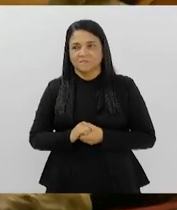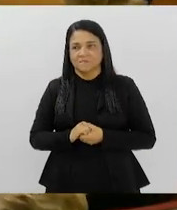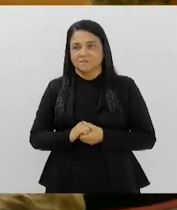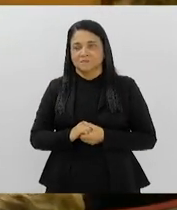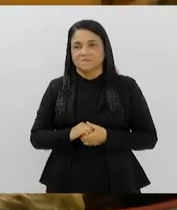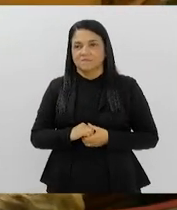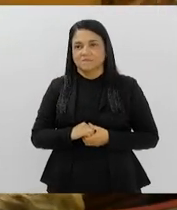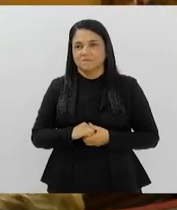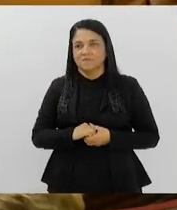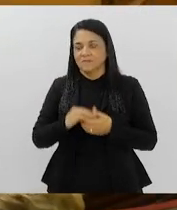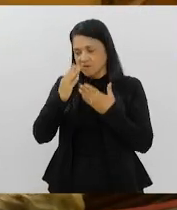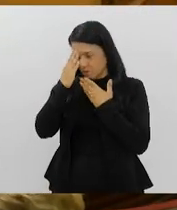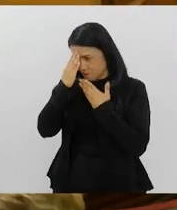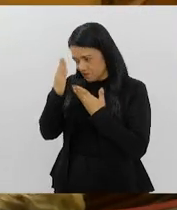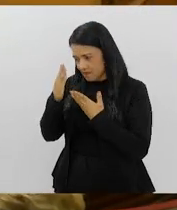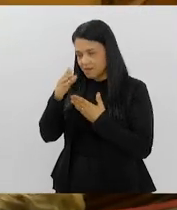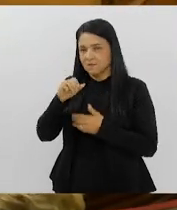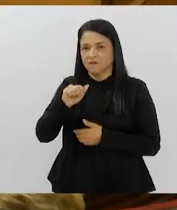Obrigado, Aline.